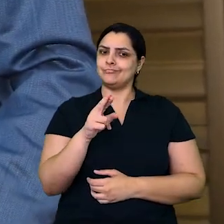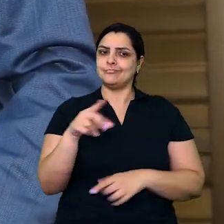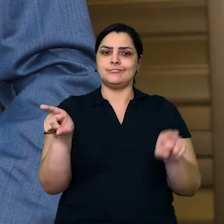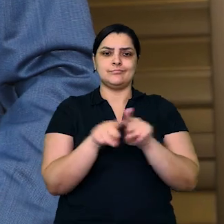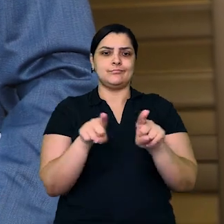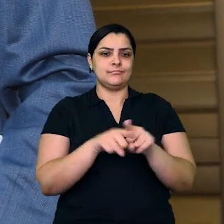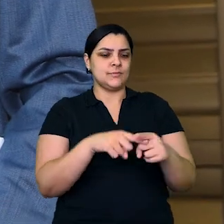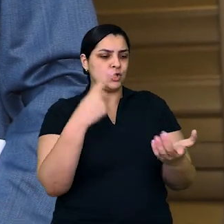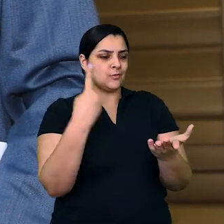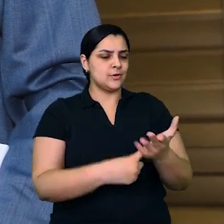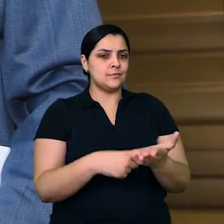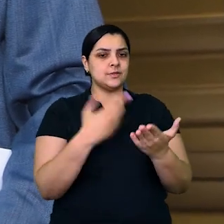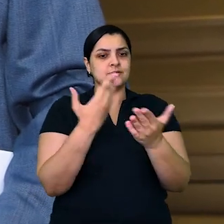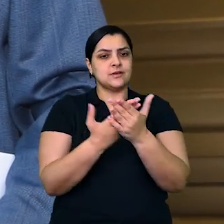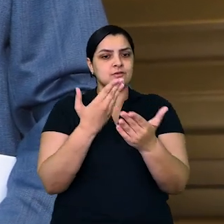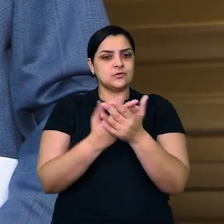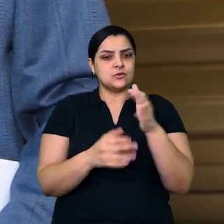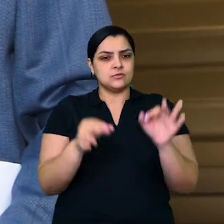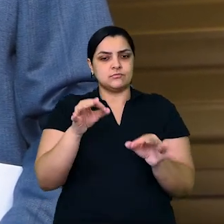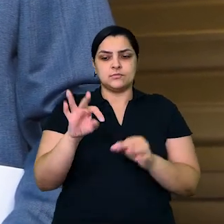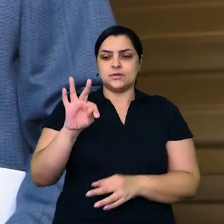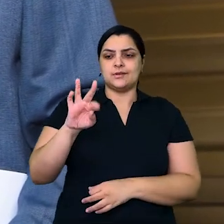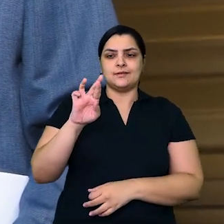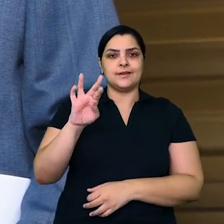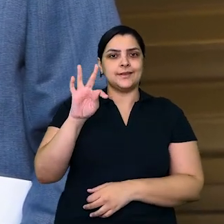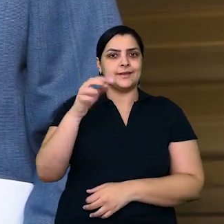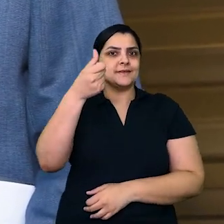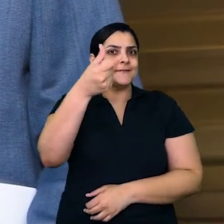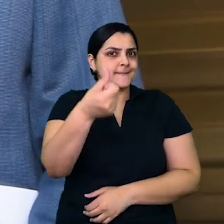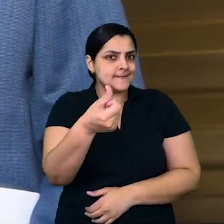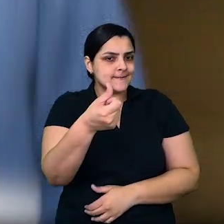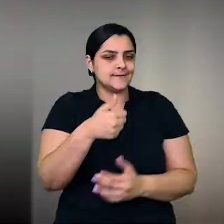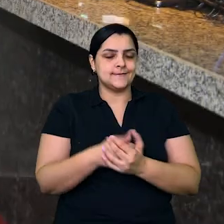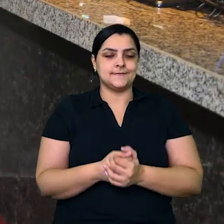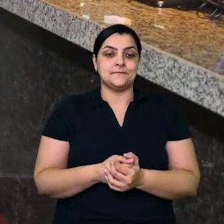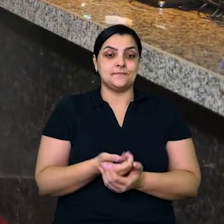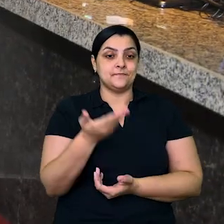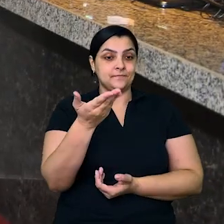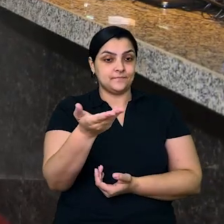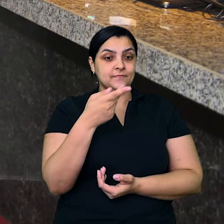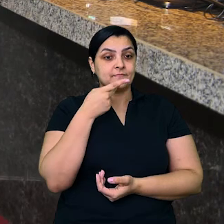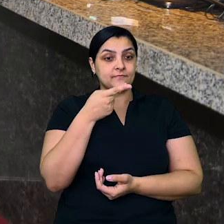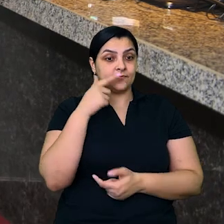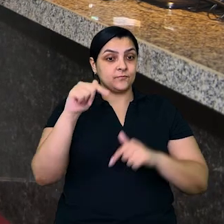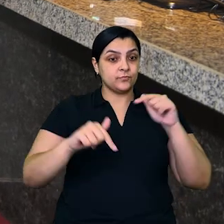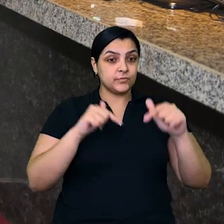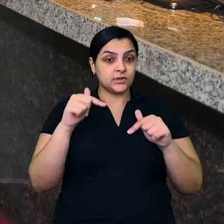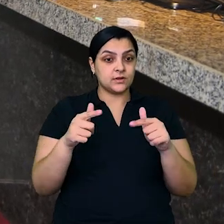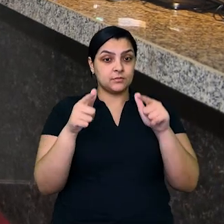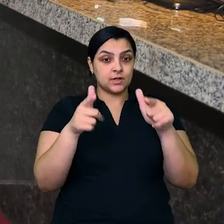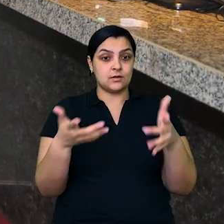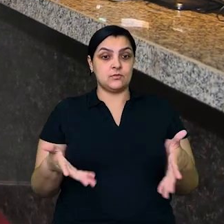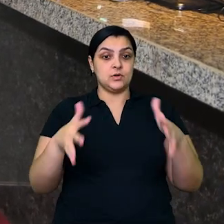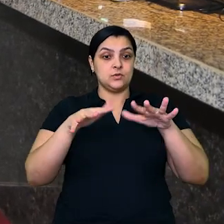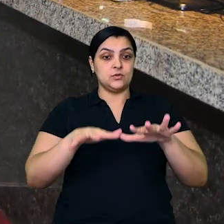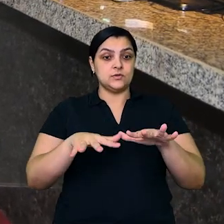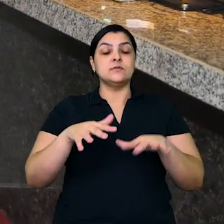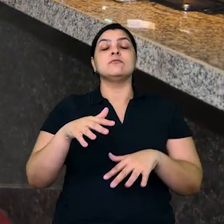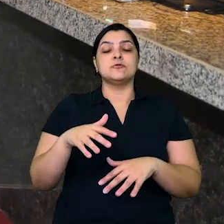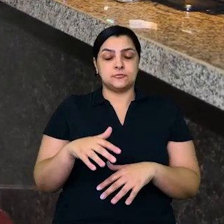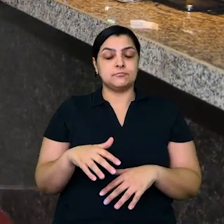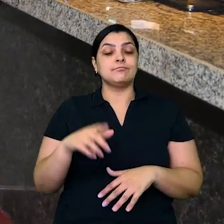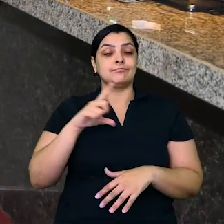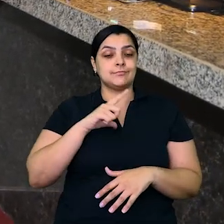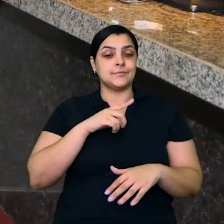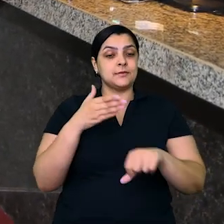e o compromisso da Escola Judicial do TRT6. Segundo o corregedor, o trabalho inclusivo se reconhece